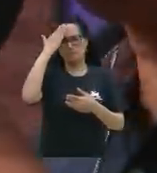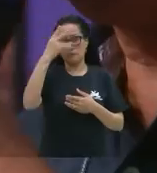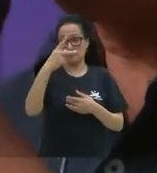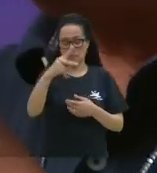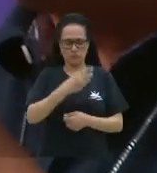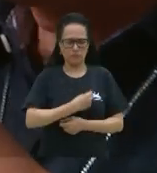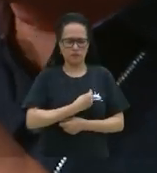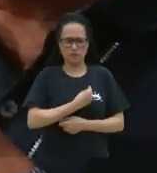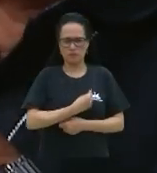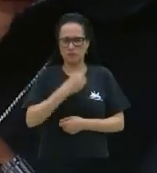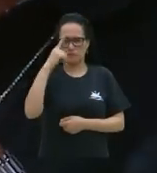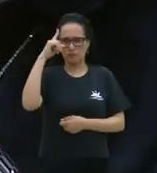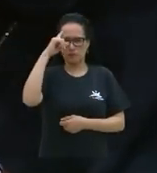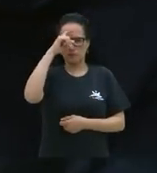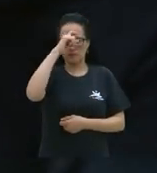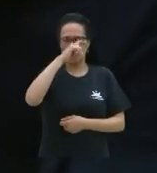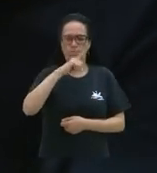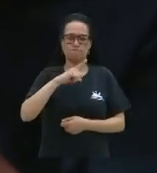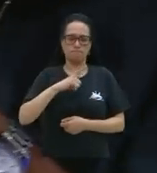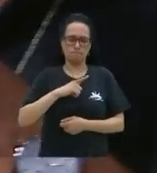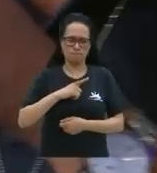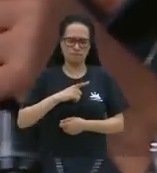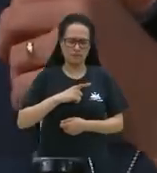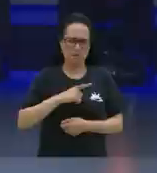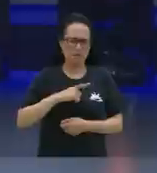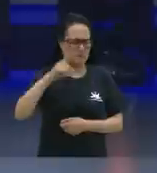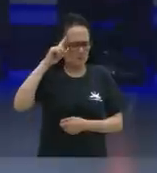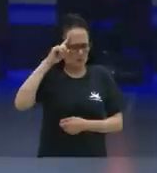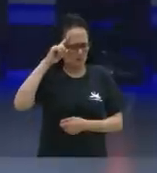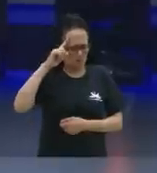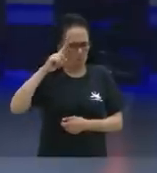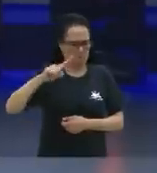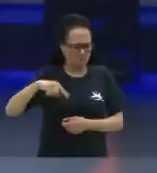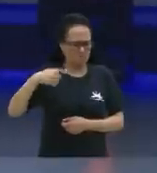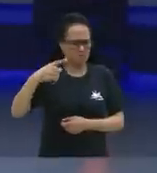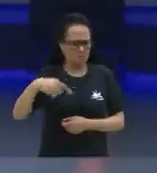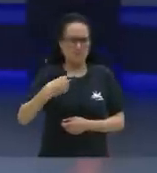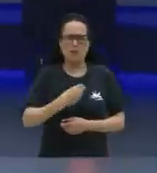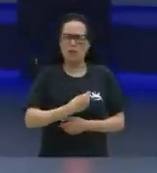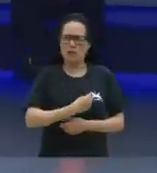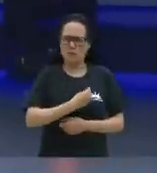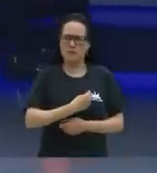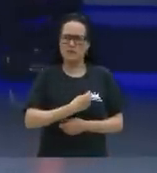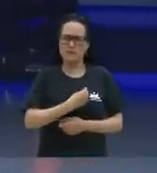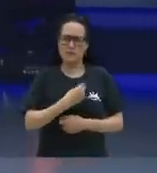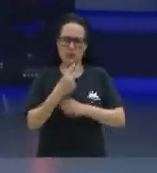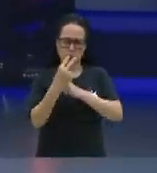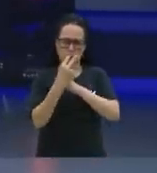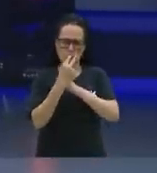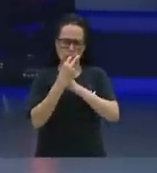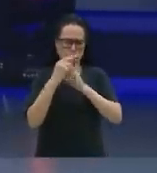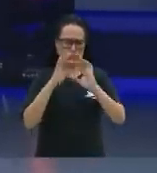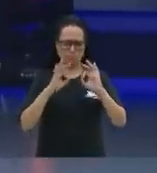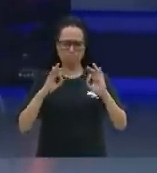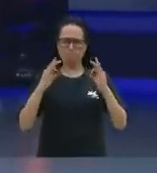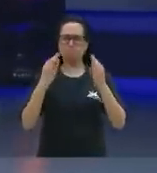difícil, parece que cada dia, o viver, o cuidar de uma